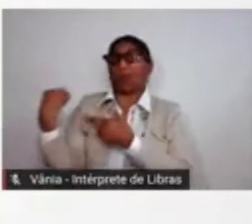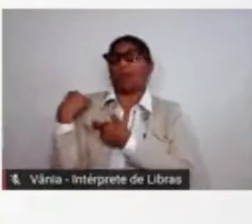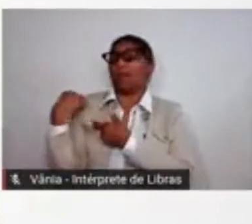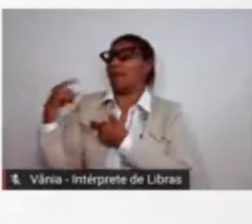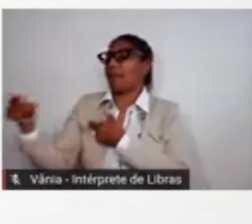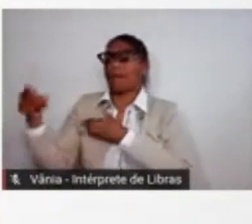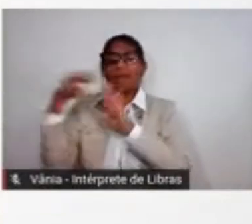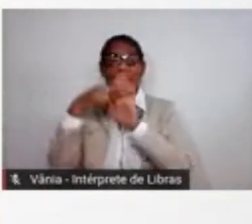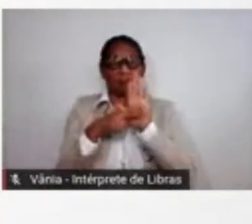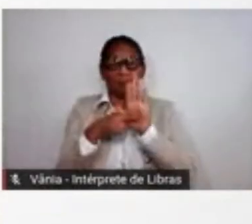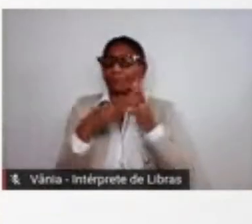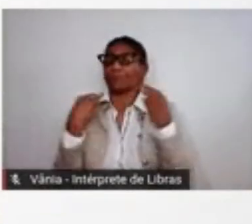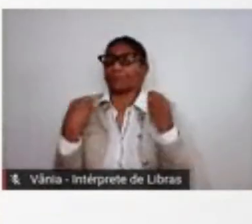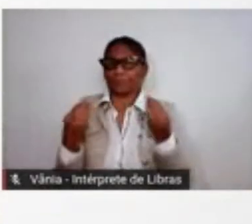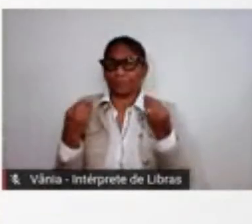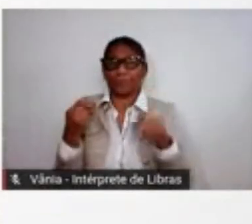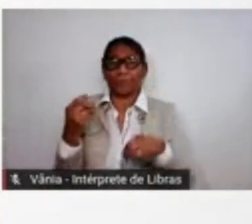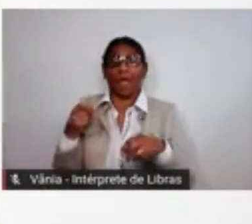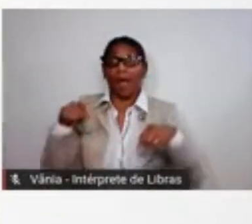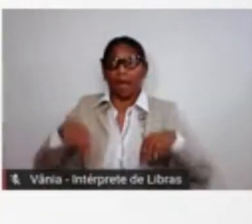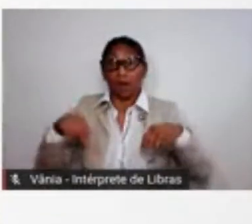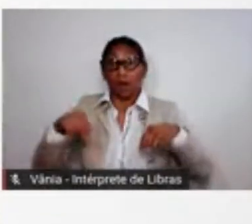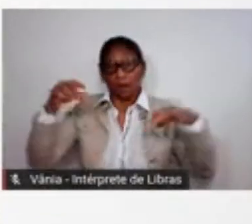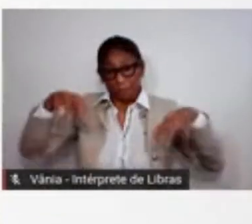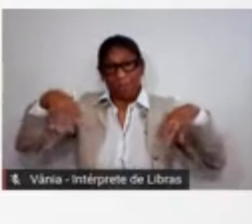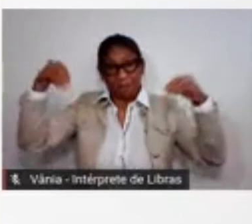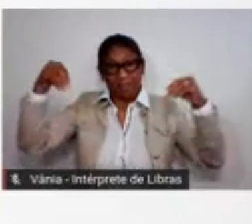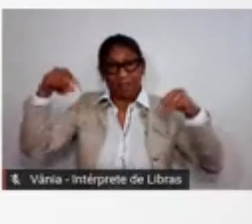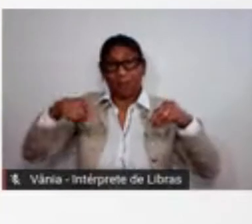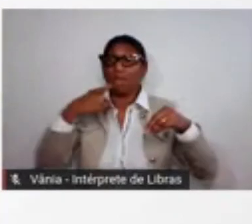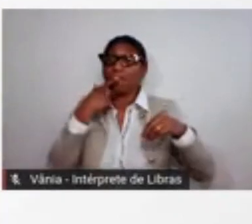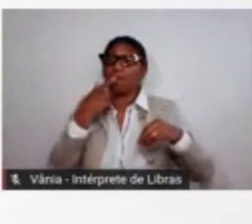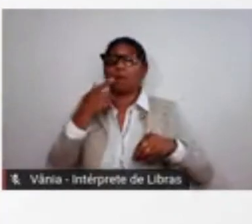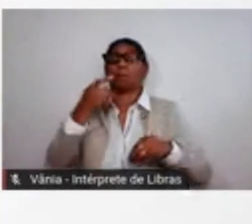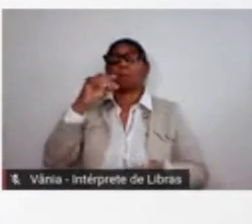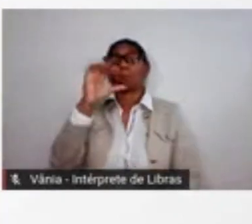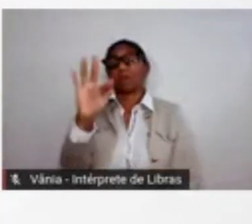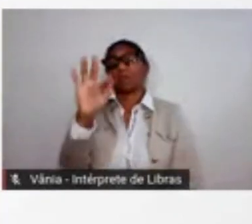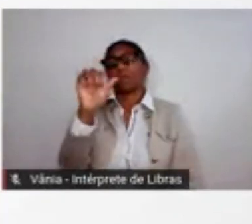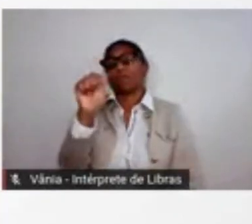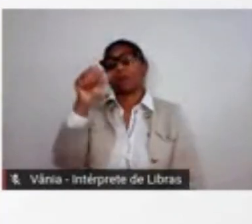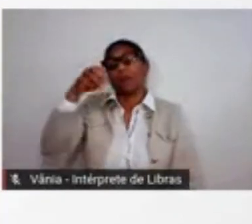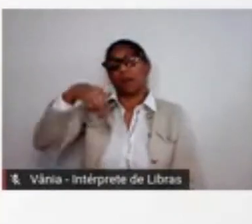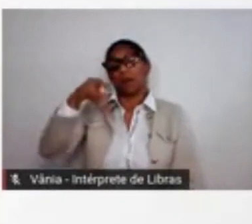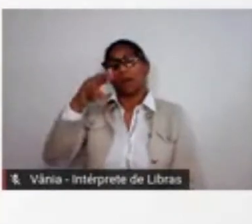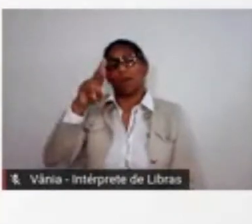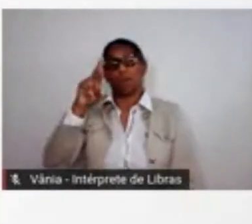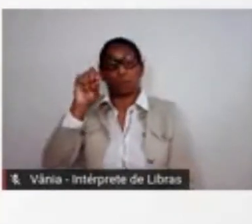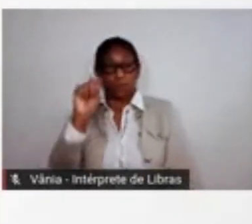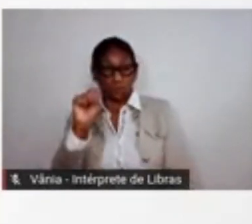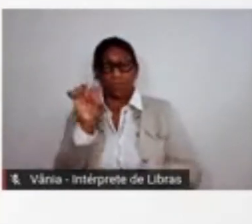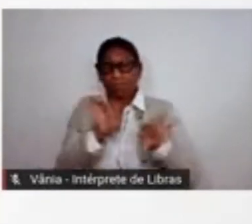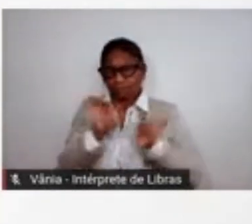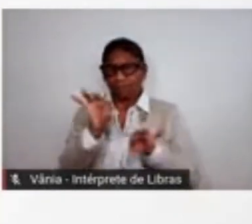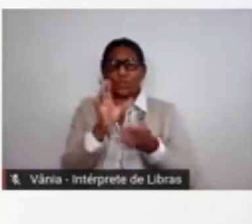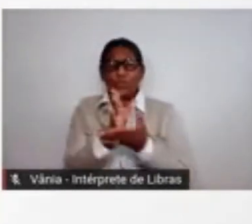A posição veio em um momento no qual o Piratini acordou com a FAMURS dividir a cogestão das medidas com os gestores municipais. Como o